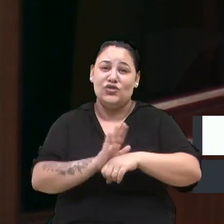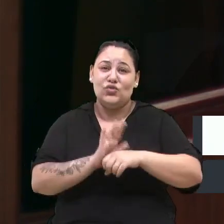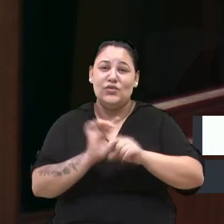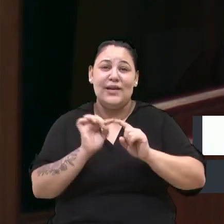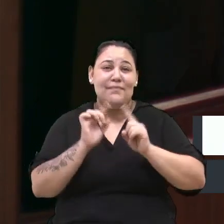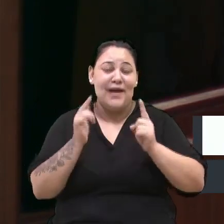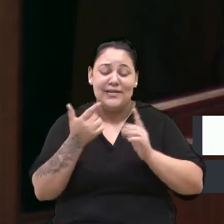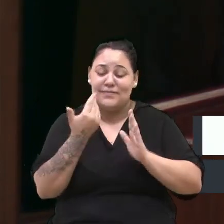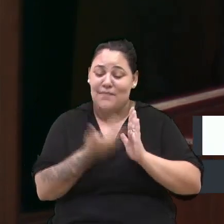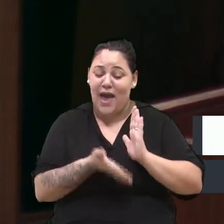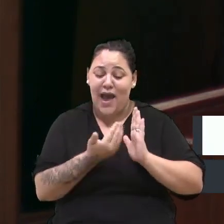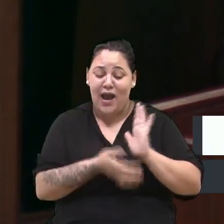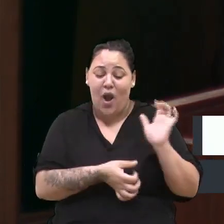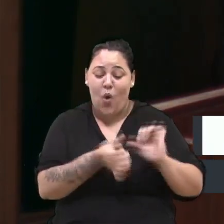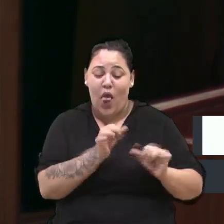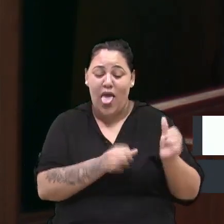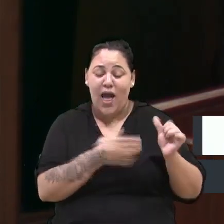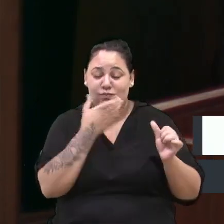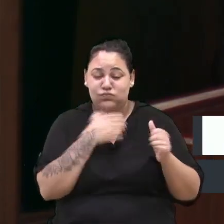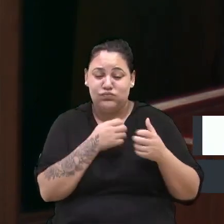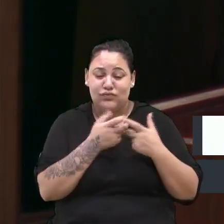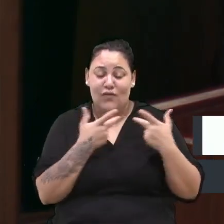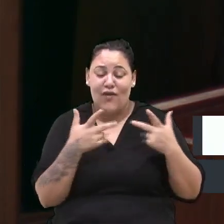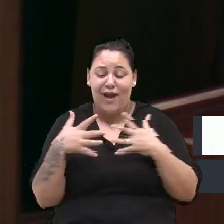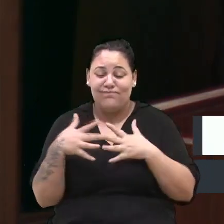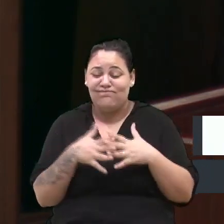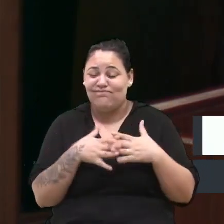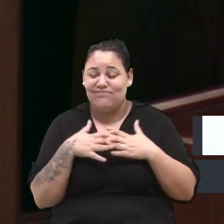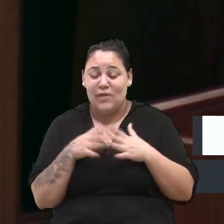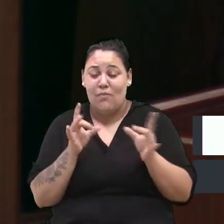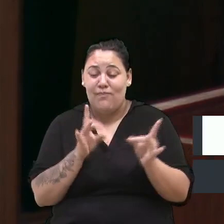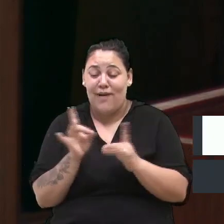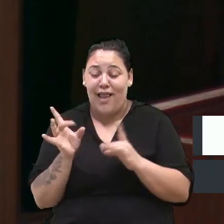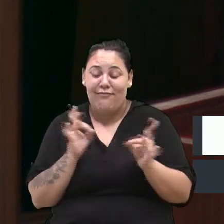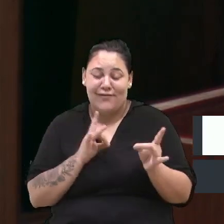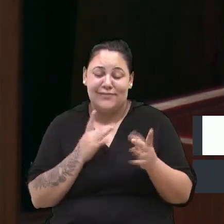vir e isso atrapalha o comércio dessa mercadoria.